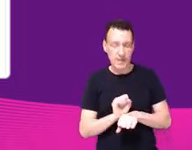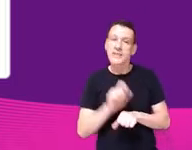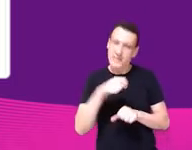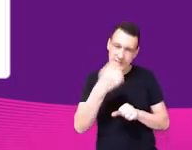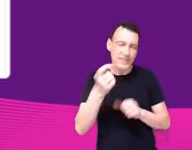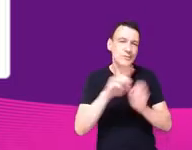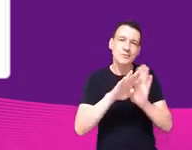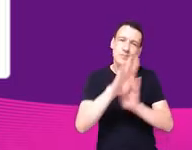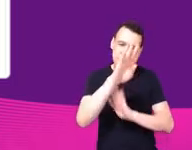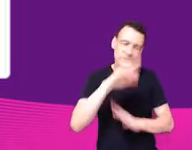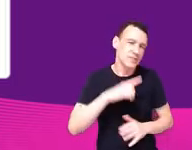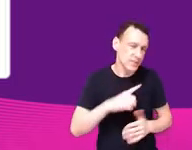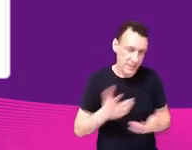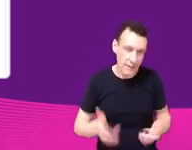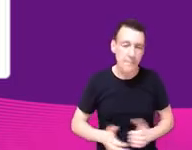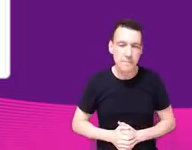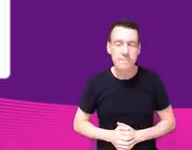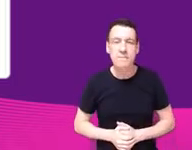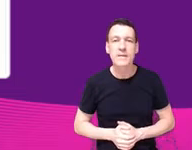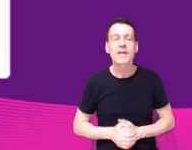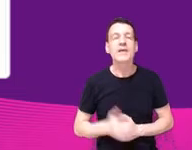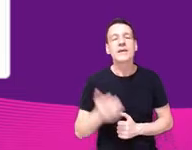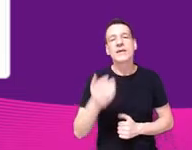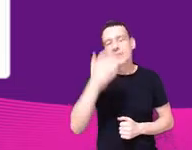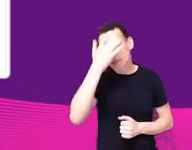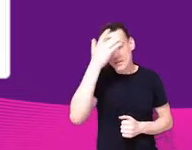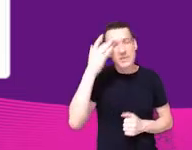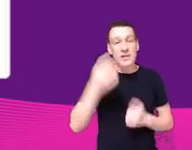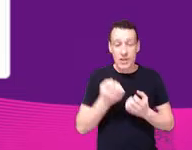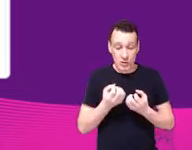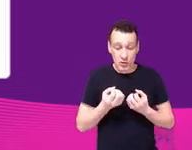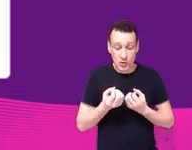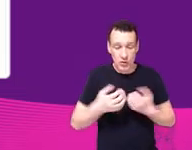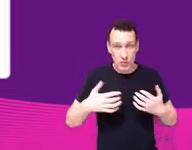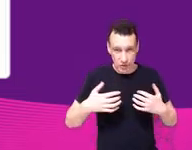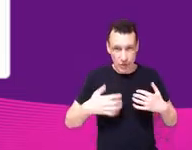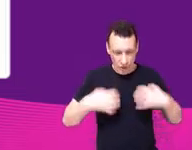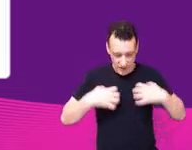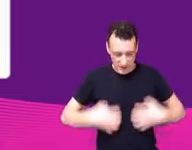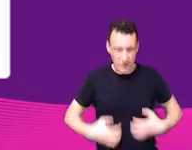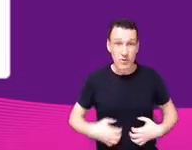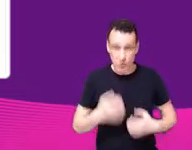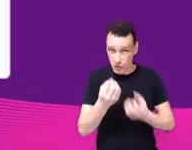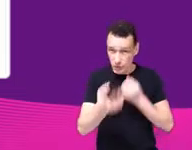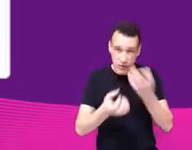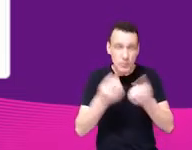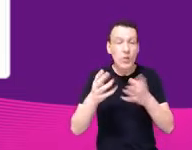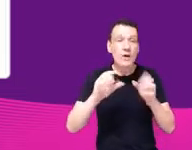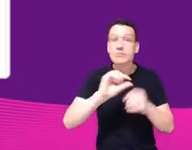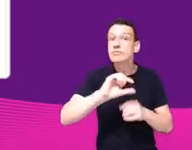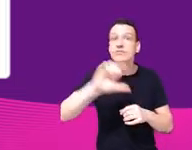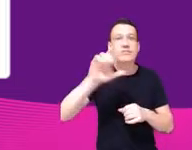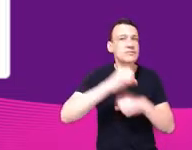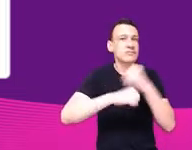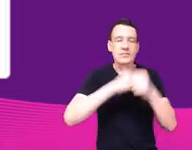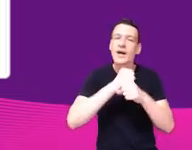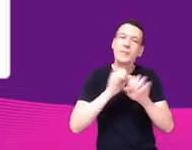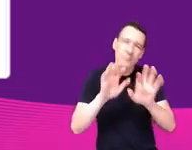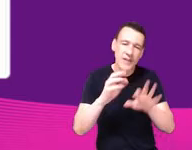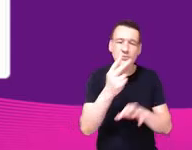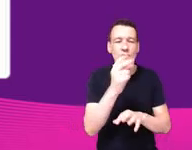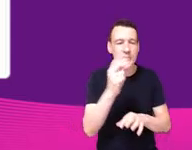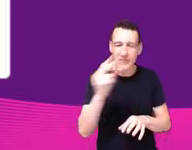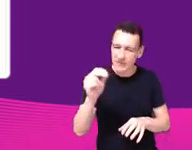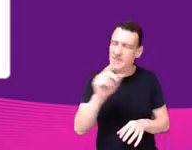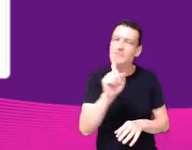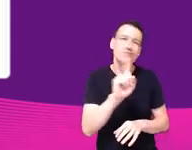O número de doadores nos Estados Unidos também aumenta todos os anos, com a exceção de 2020, eu já vou explicar